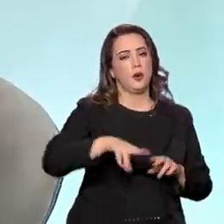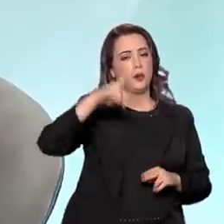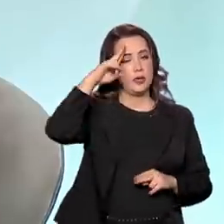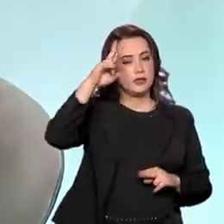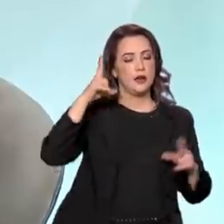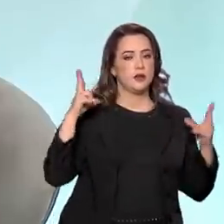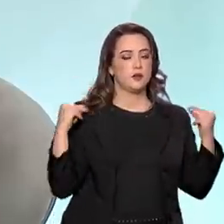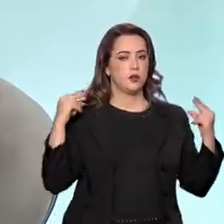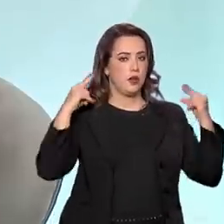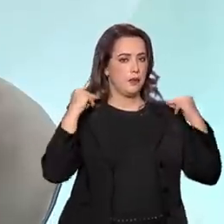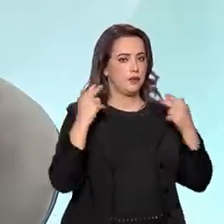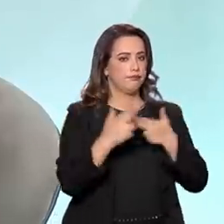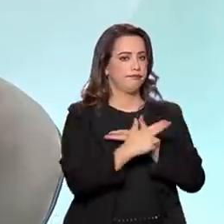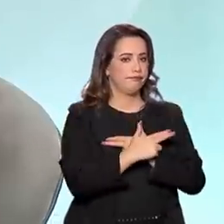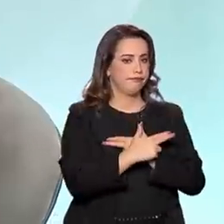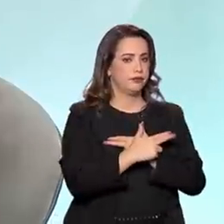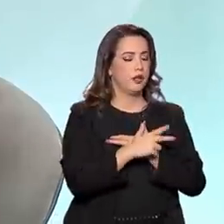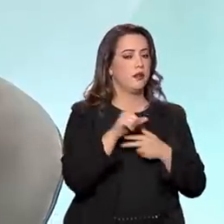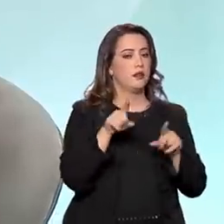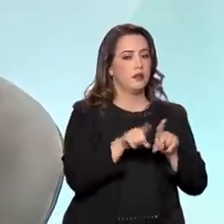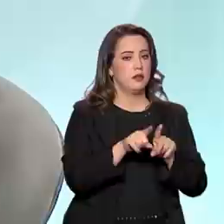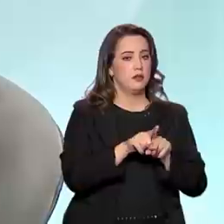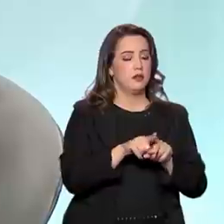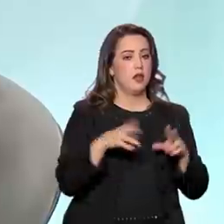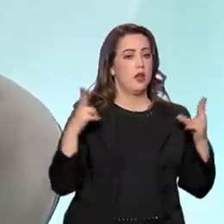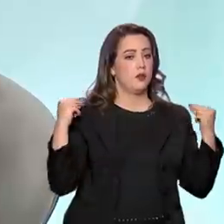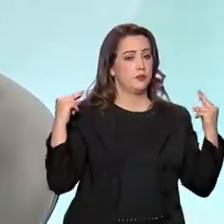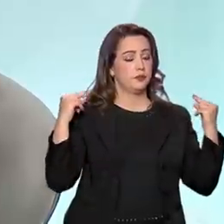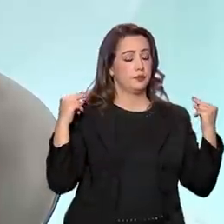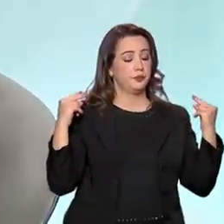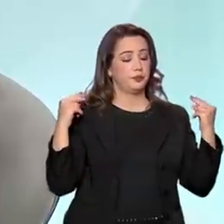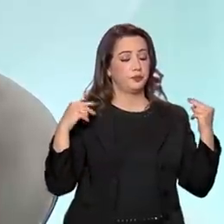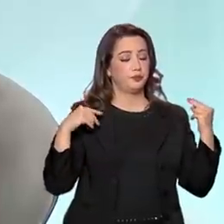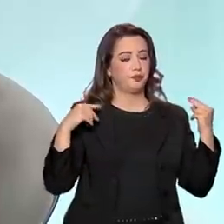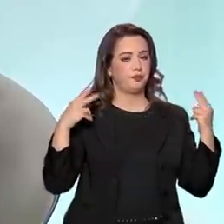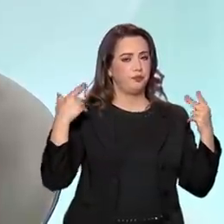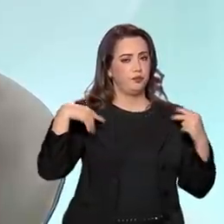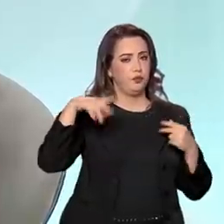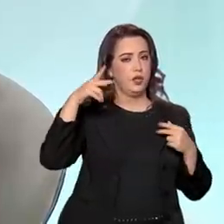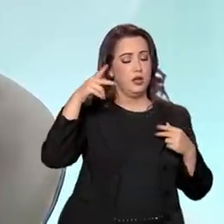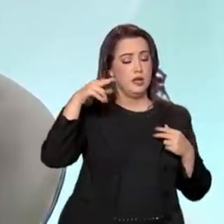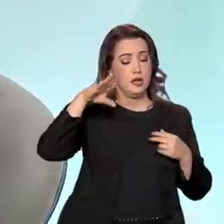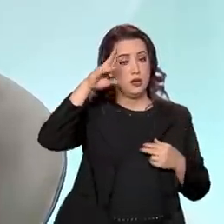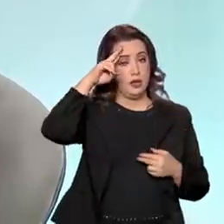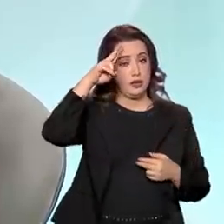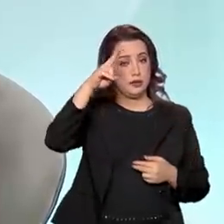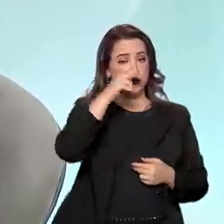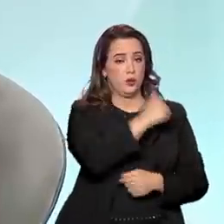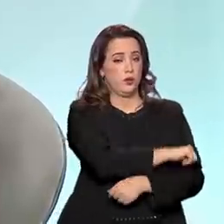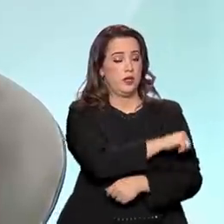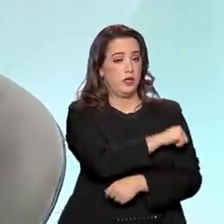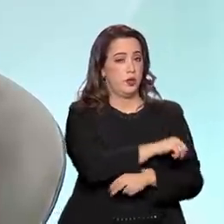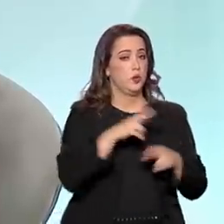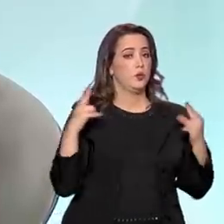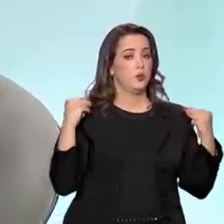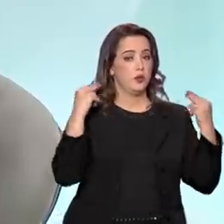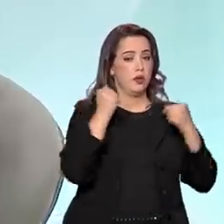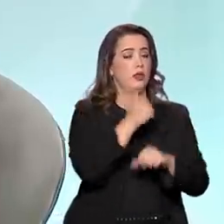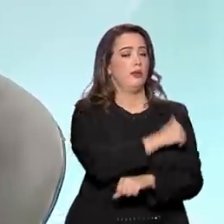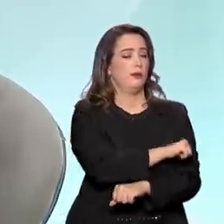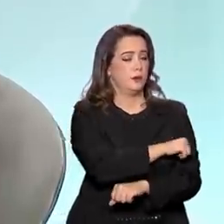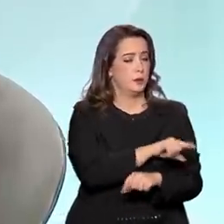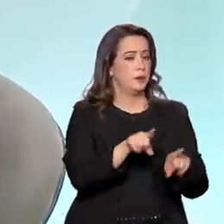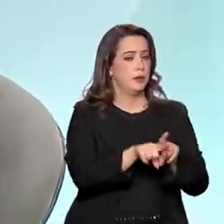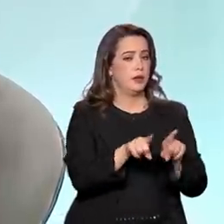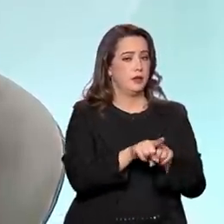de Janeiro a da Marinha no Rio de Janeiro no duas F Resende está a Maria na cidade de Janeiro e